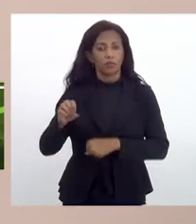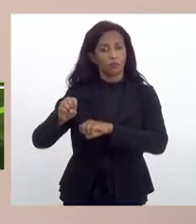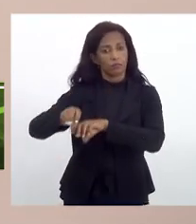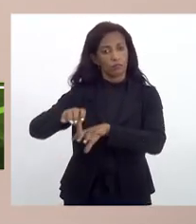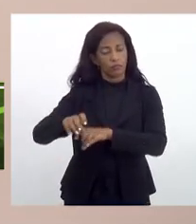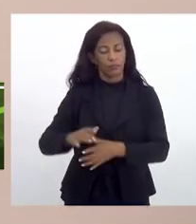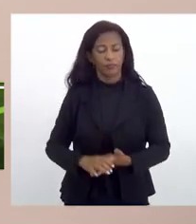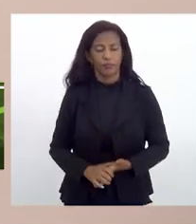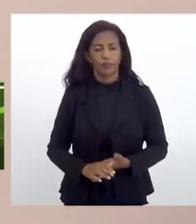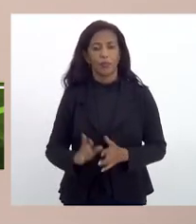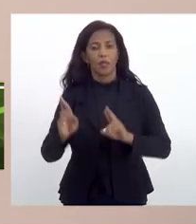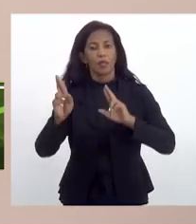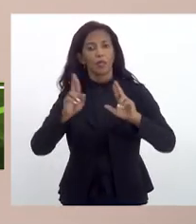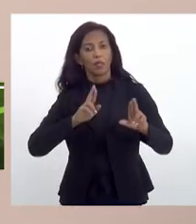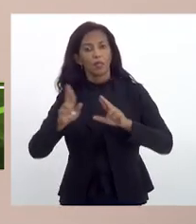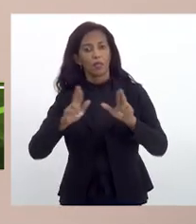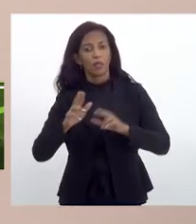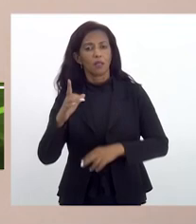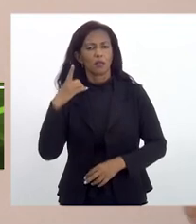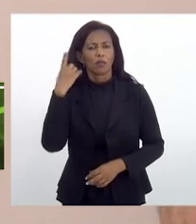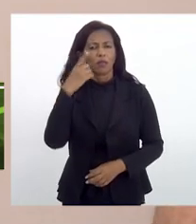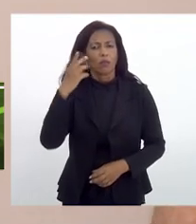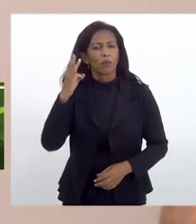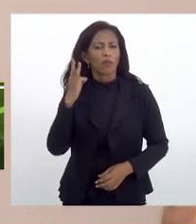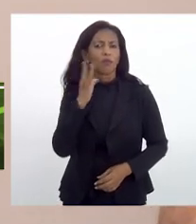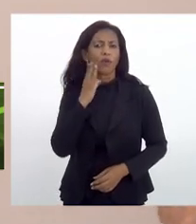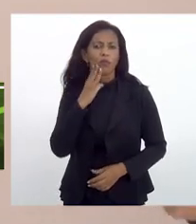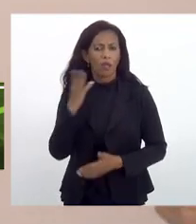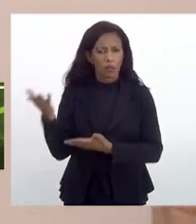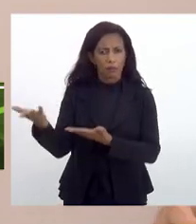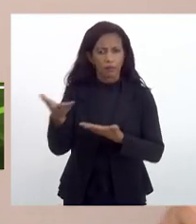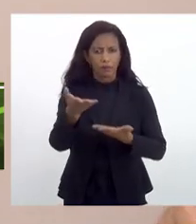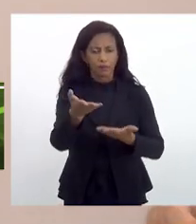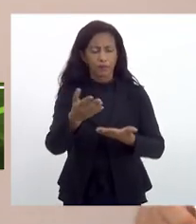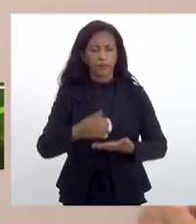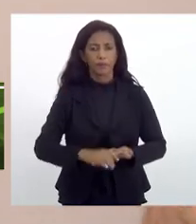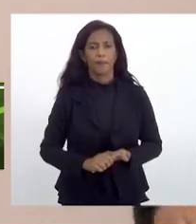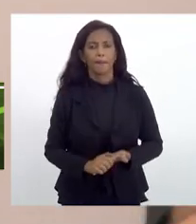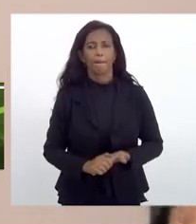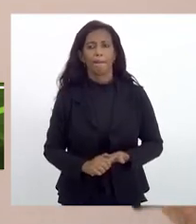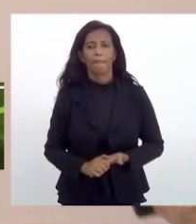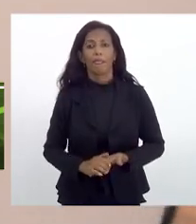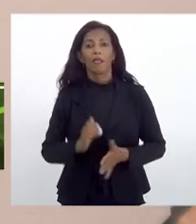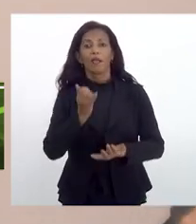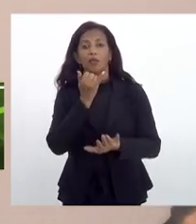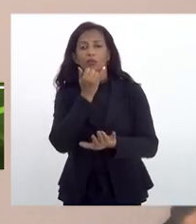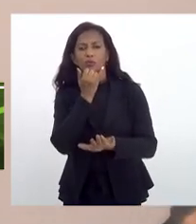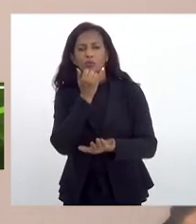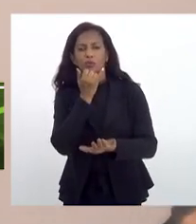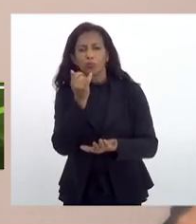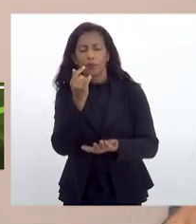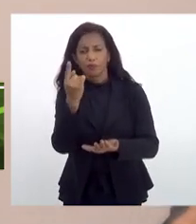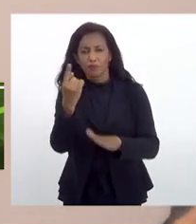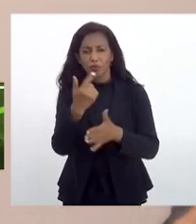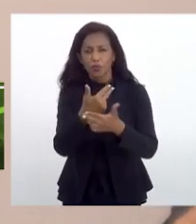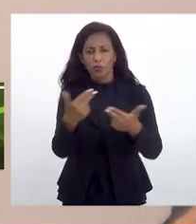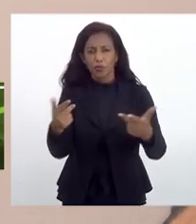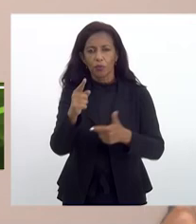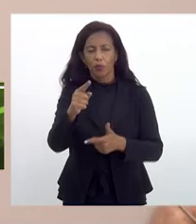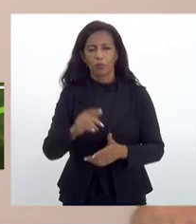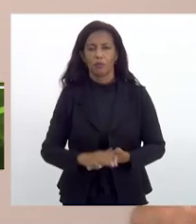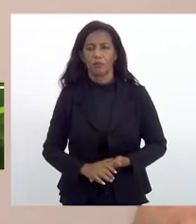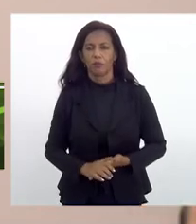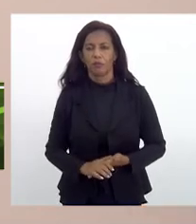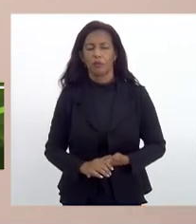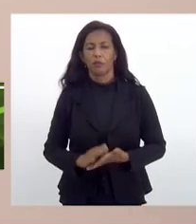em relação ao que o deputado Valdeck falou, ah, desculpe, eu esqueci uma coisa, em relação a qualquer